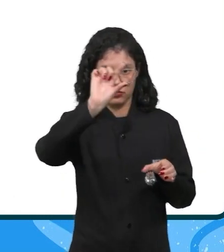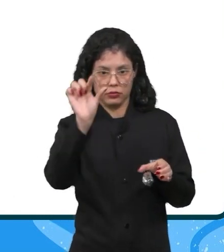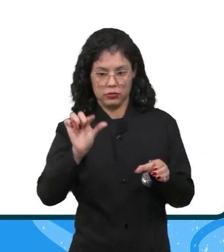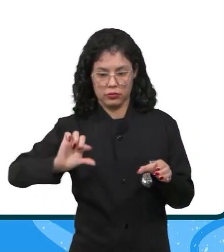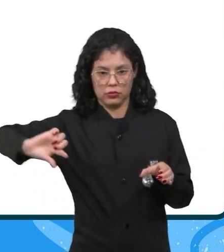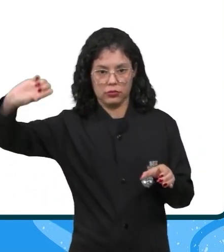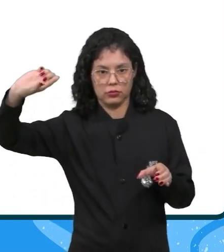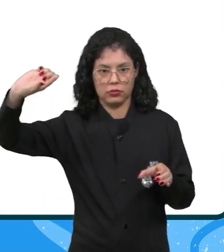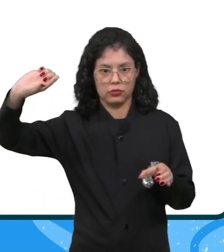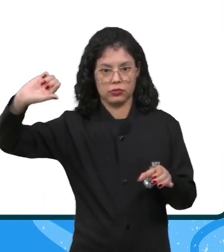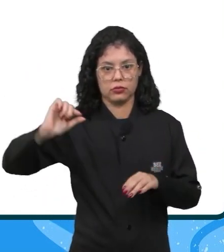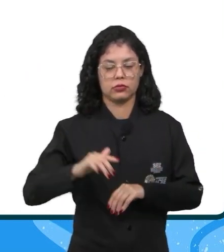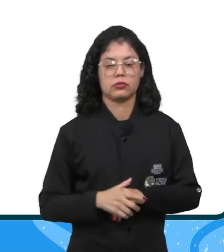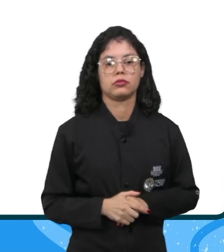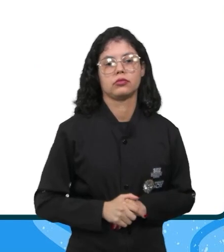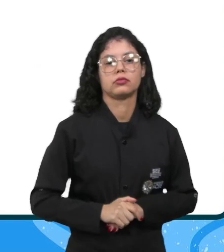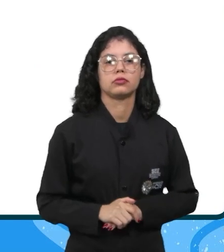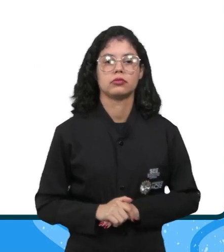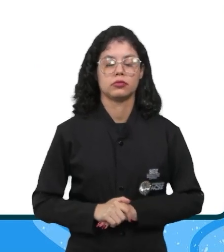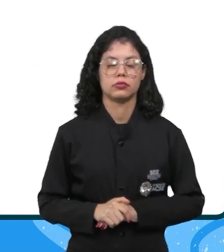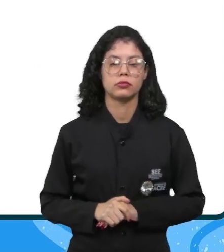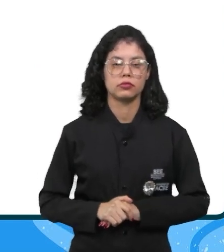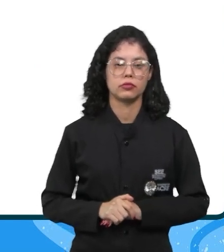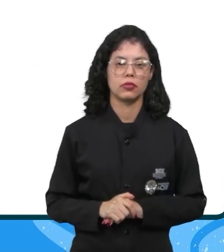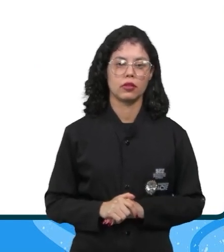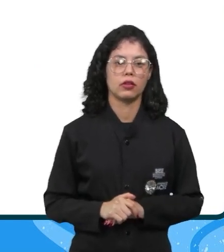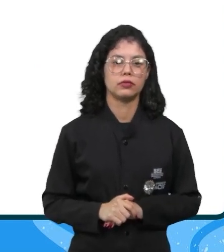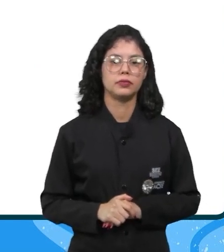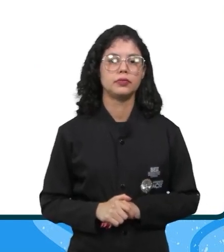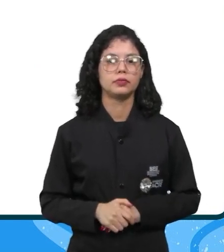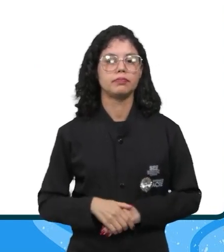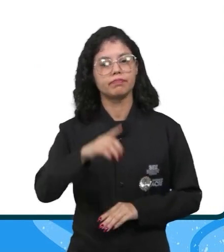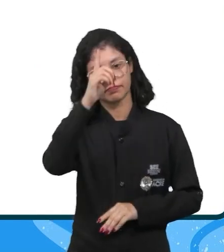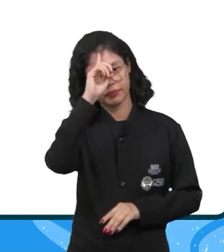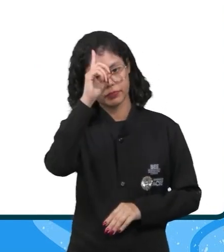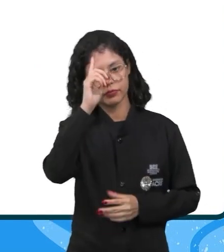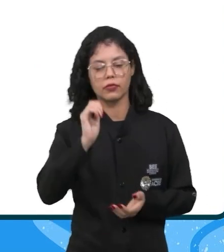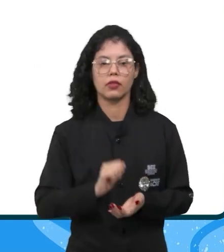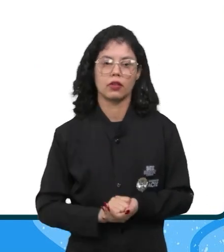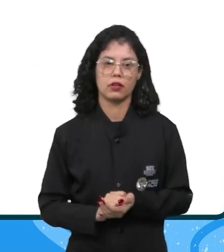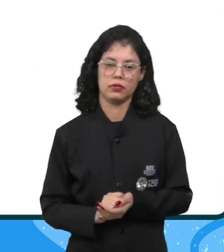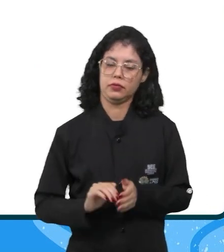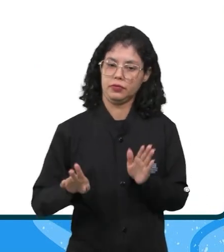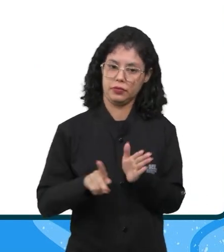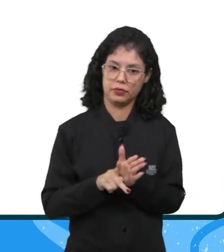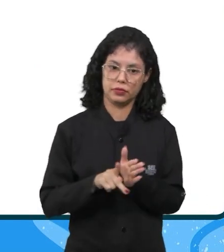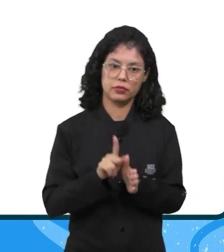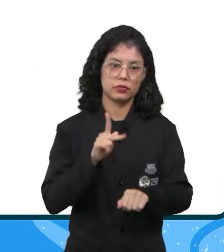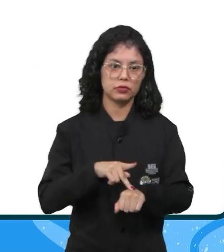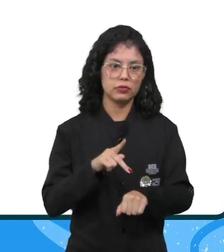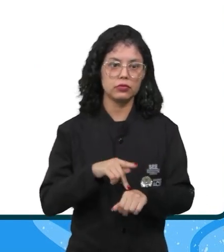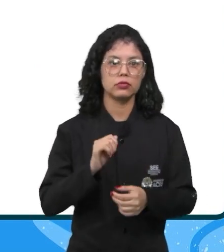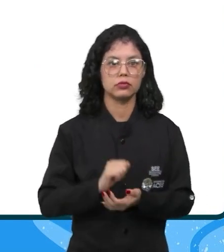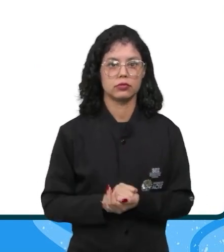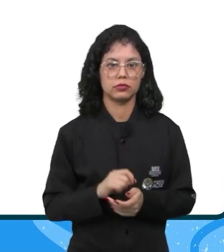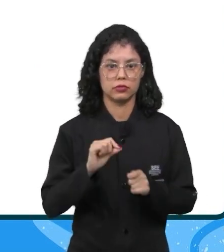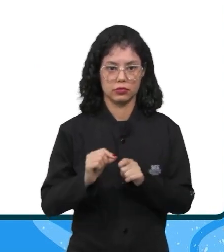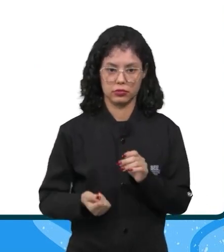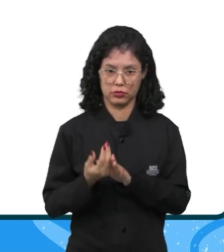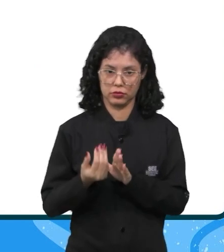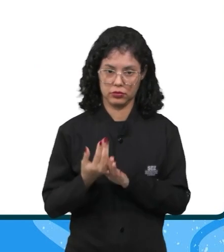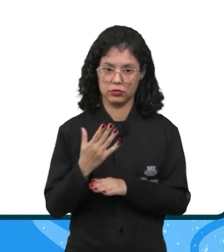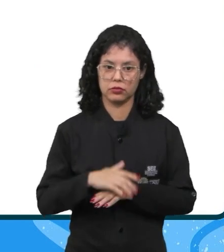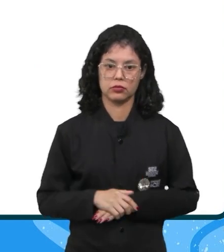de cisne. Né? Então, ele também tinha esses dons, ele tinha vidraceiros ali que trabalhavam para ele, né? Para a produção